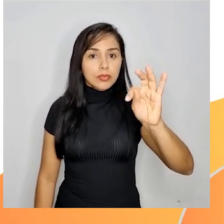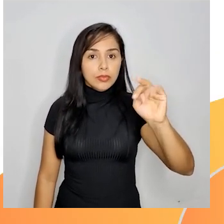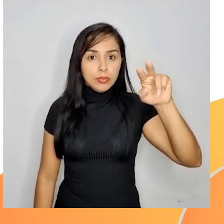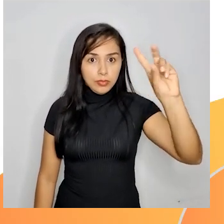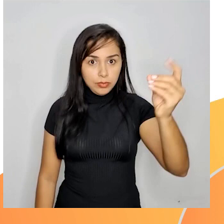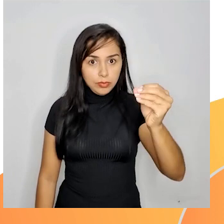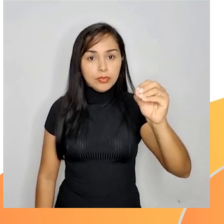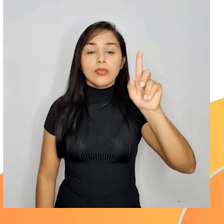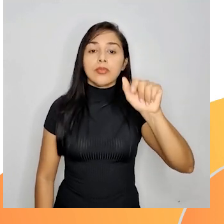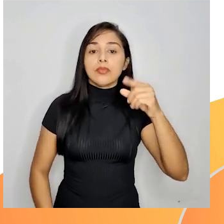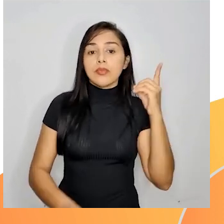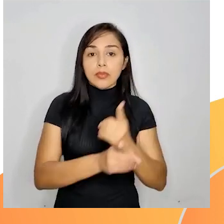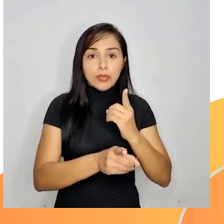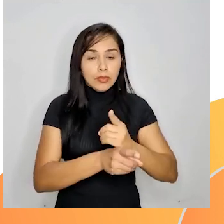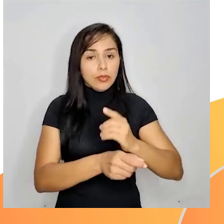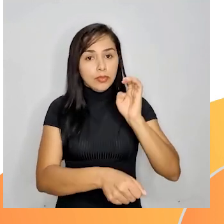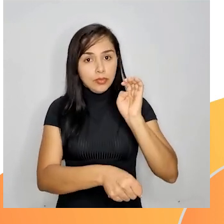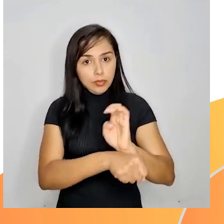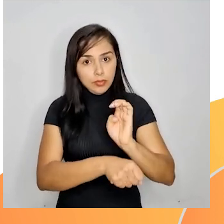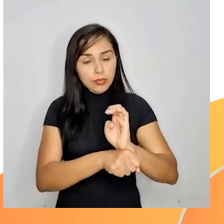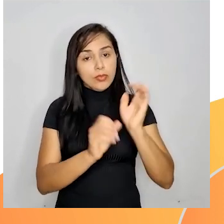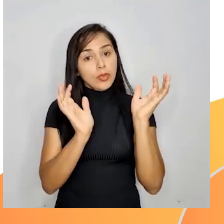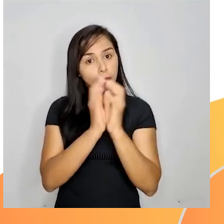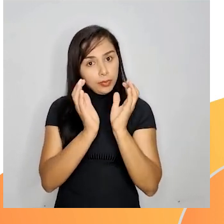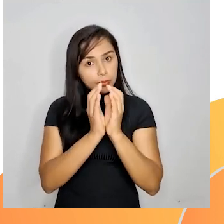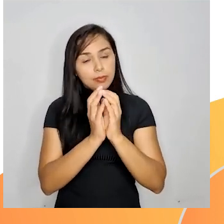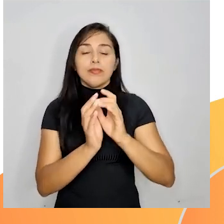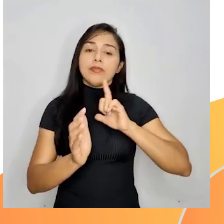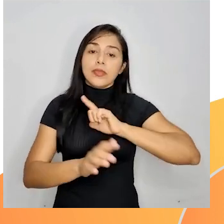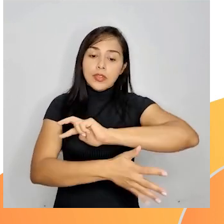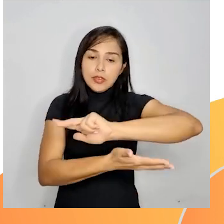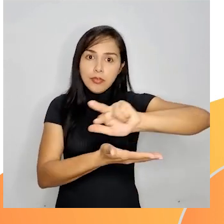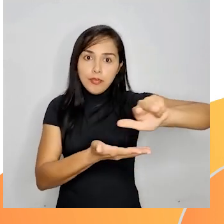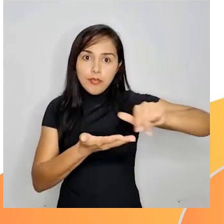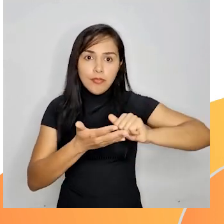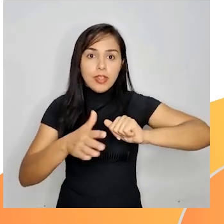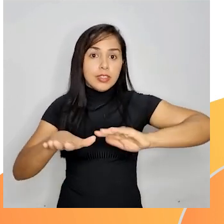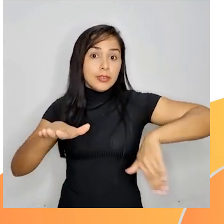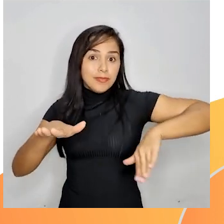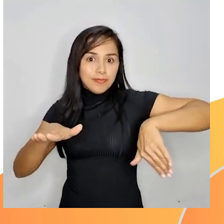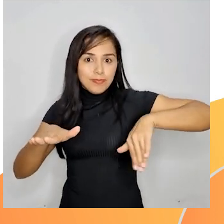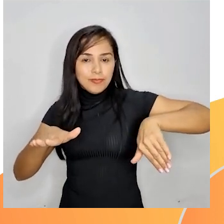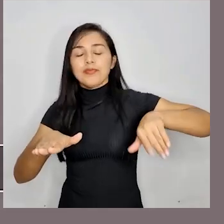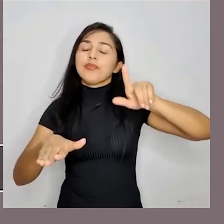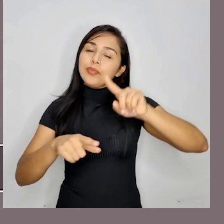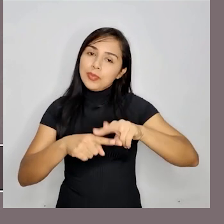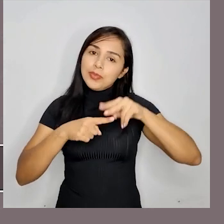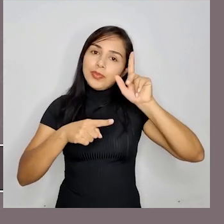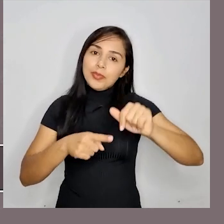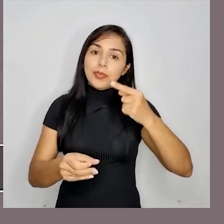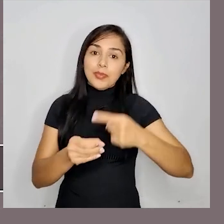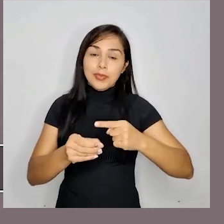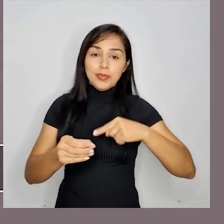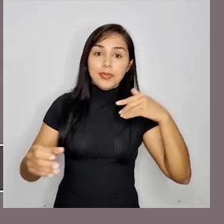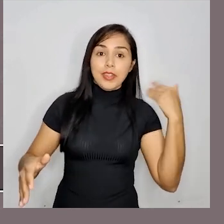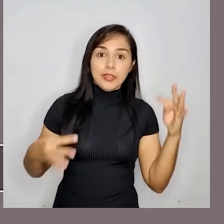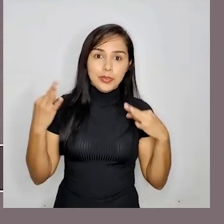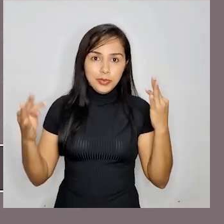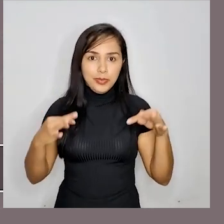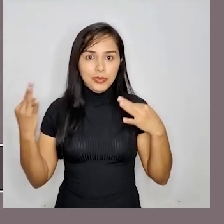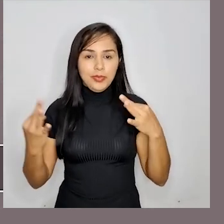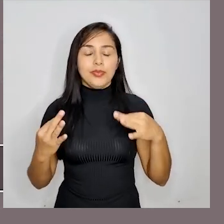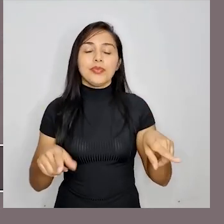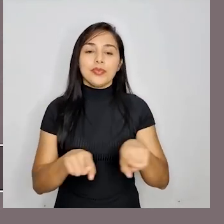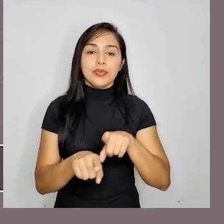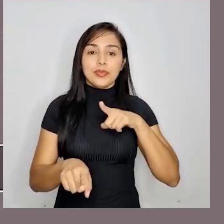praias. Devido a isso, ela é uma cidade que é conhecida como uma cidade turística. E aqui nós temos a cidade